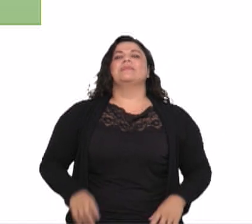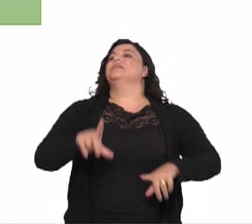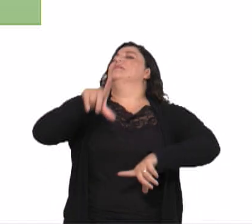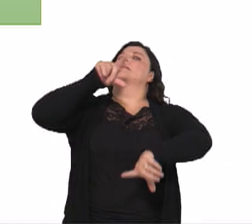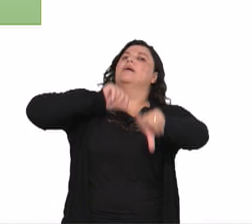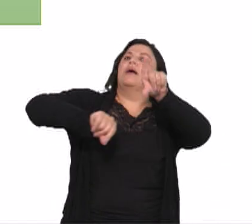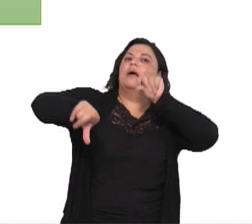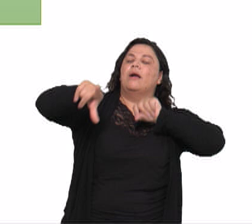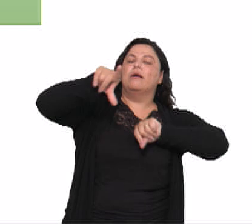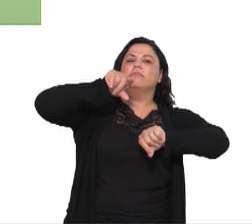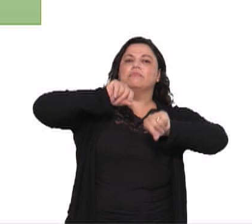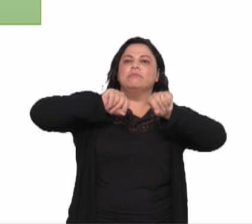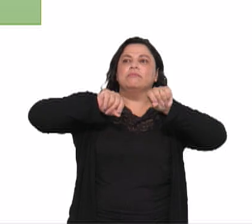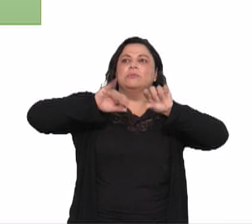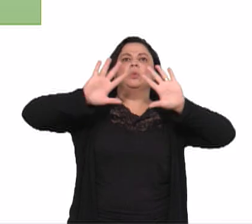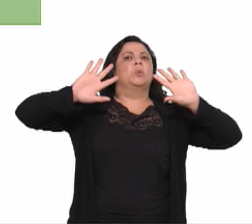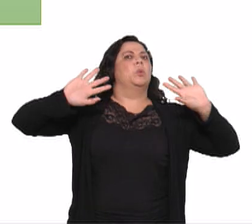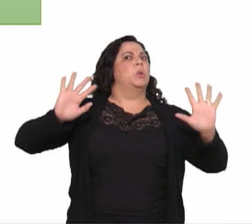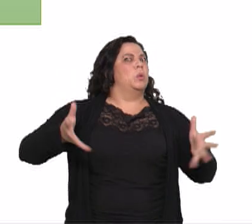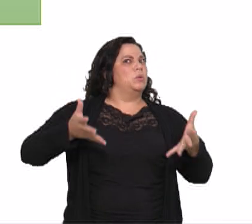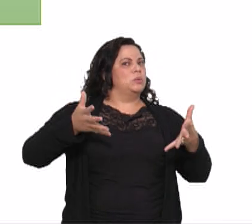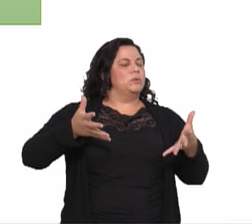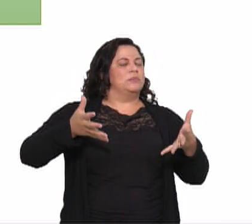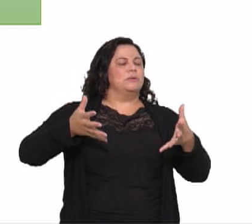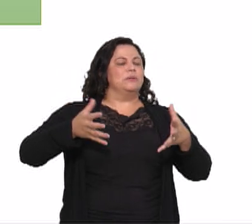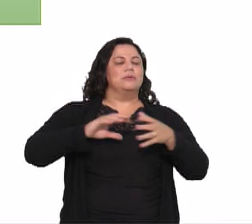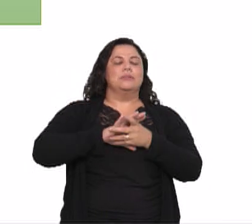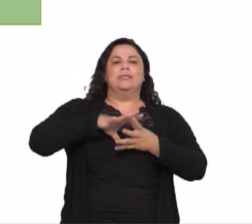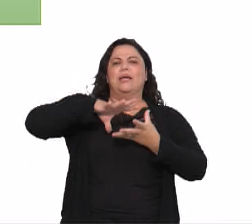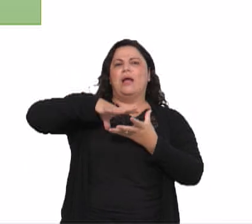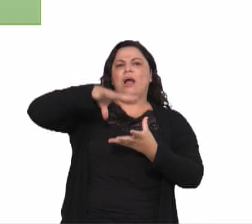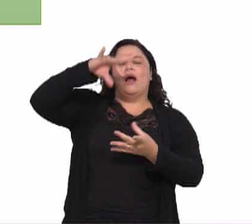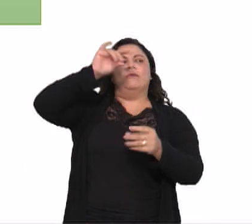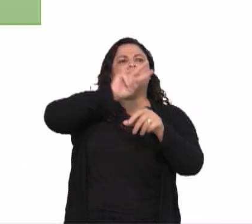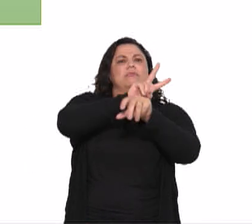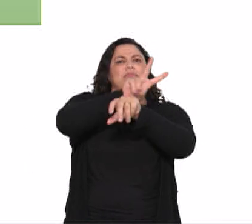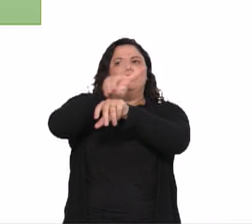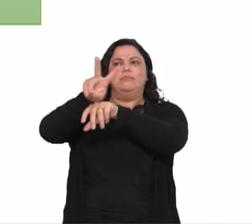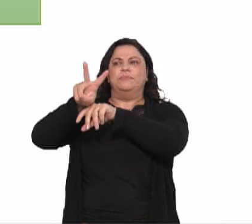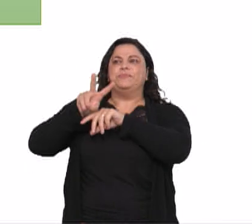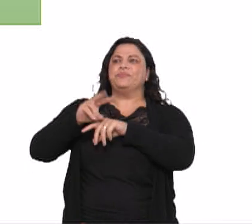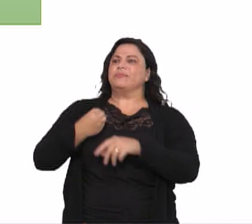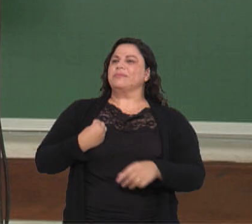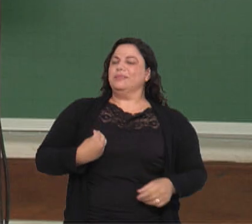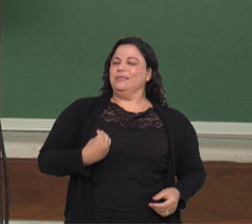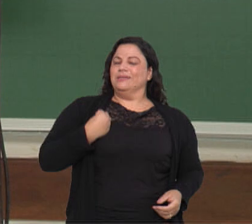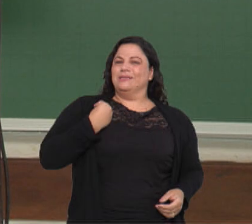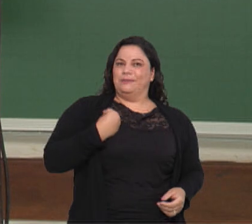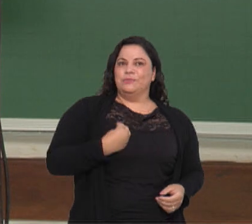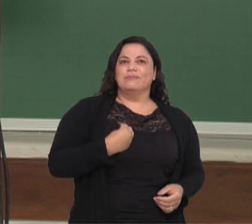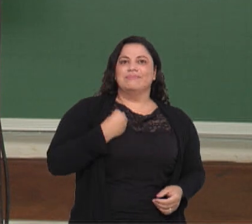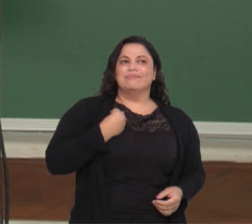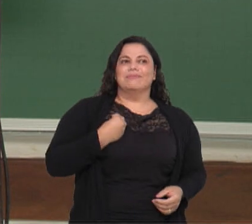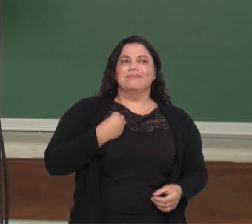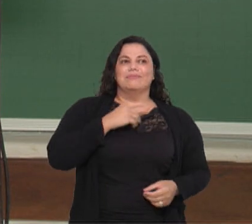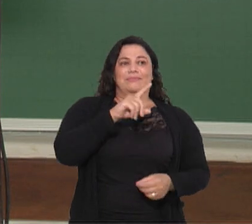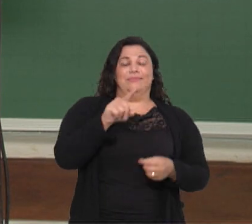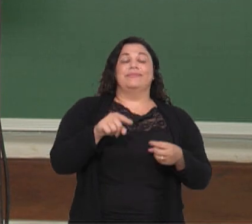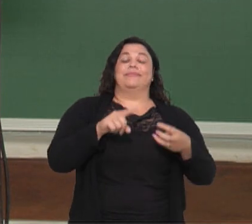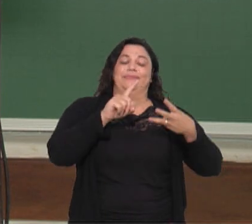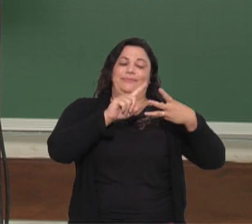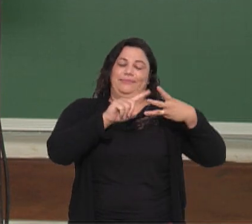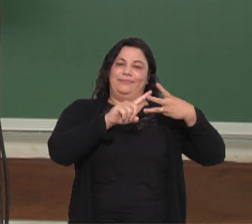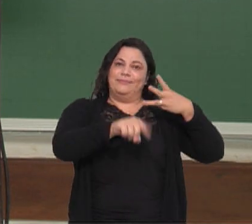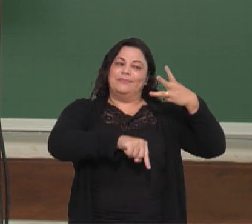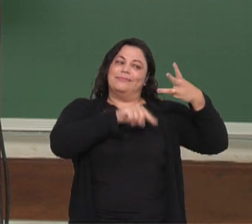decisões tomadas por essa parte da alma têm por base a preservação da própria vida. Tá? Então essa seria a segunda parte da alma